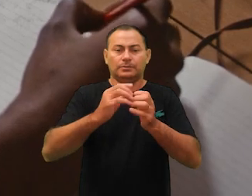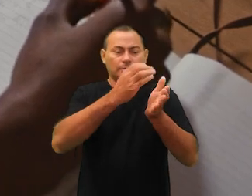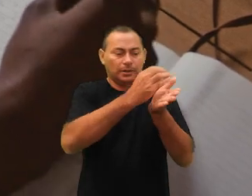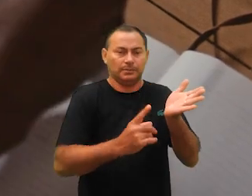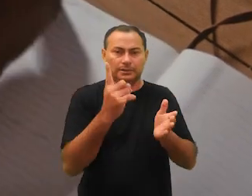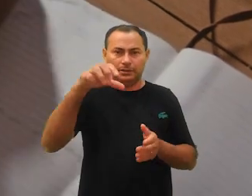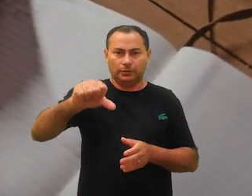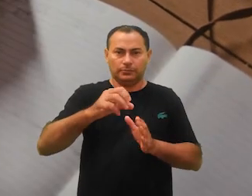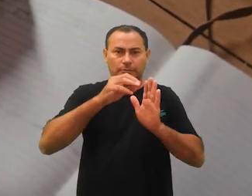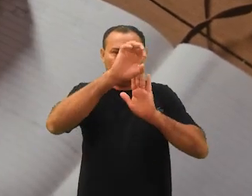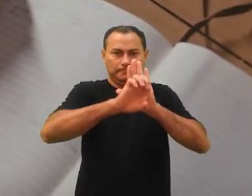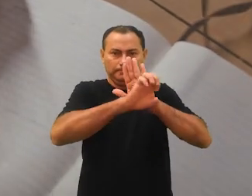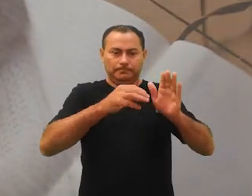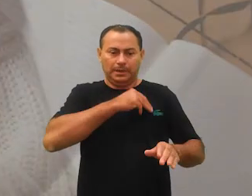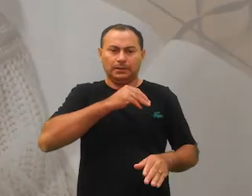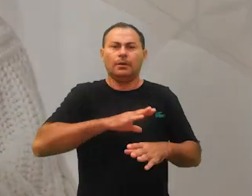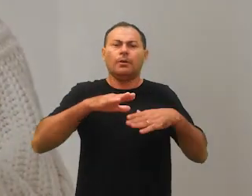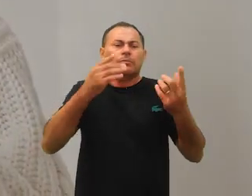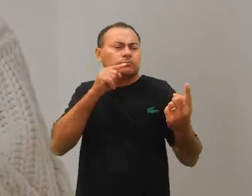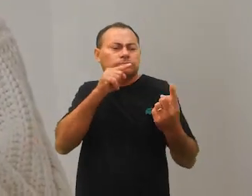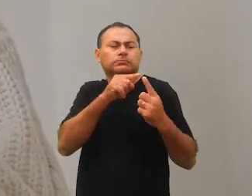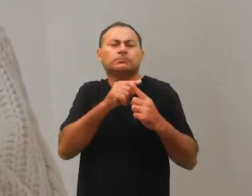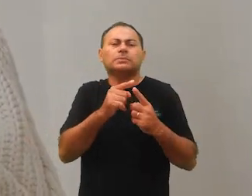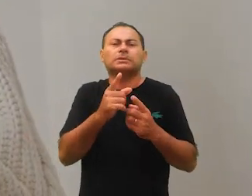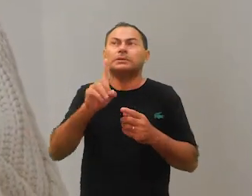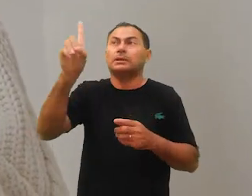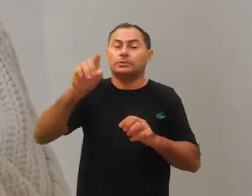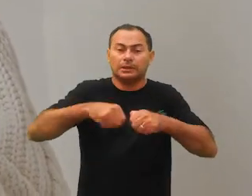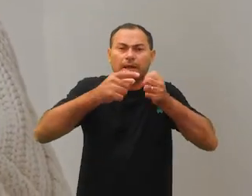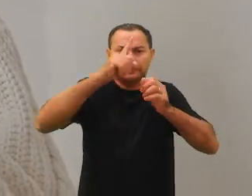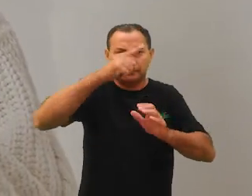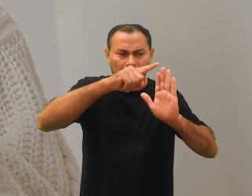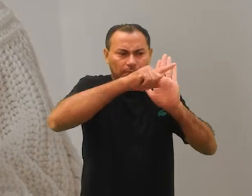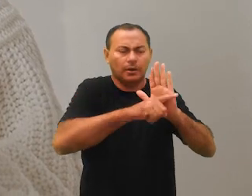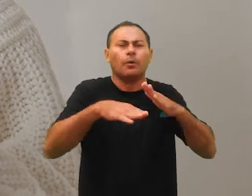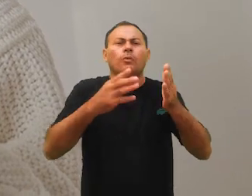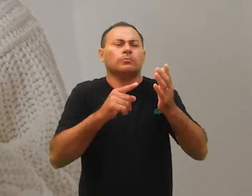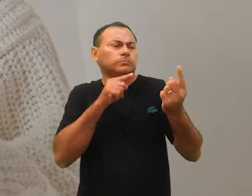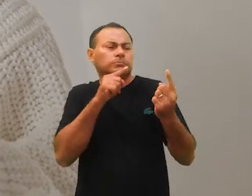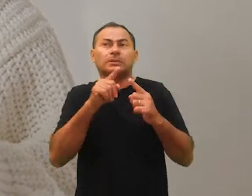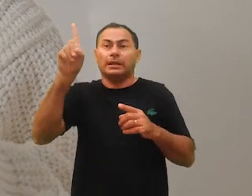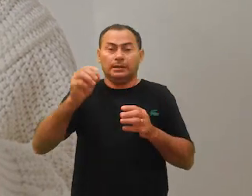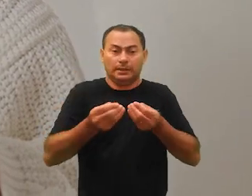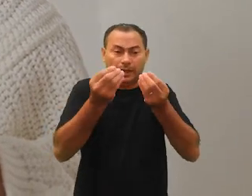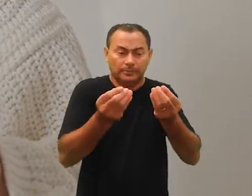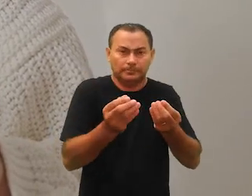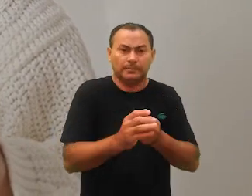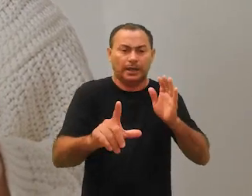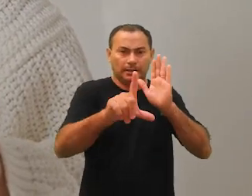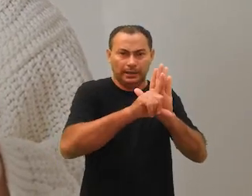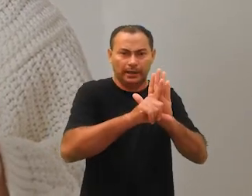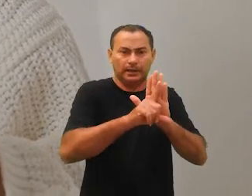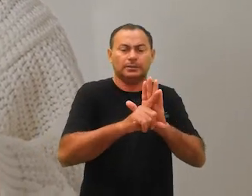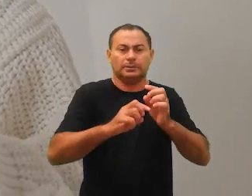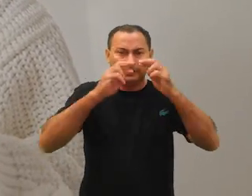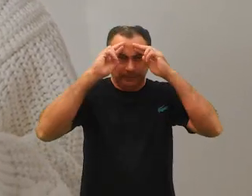Jesus fez no capítulo 19 de Mateus. Qual foi a intenção de Deus ao dar este mandamento? Qual foi o propósito dele ao estabelecer